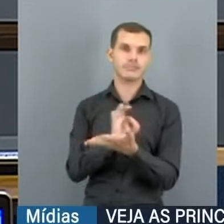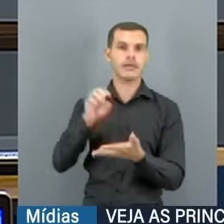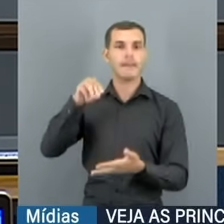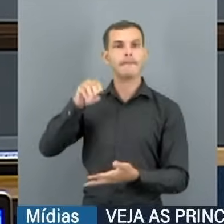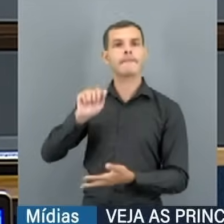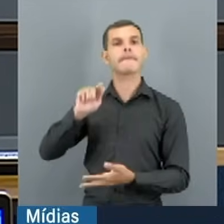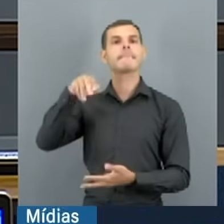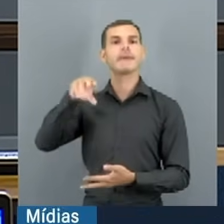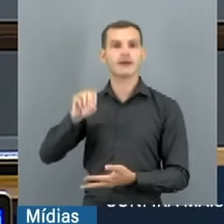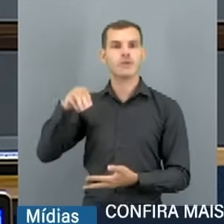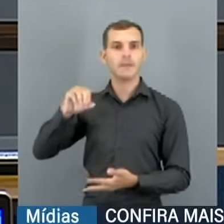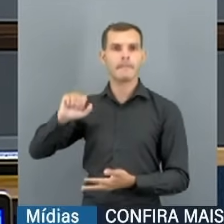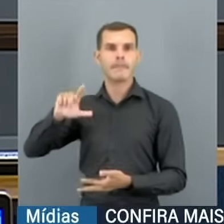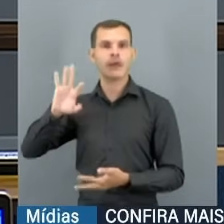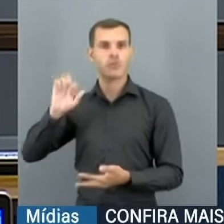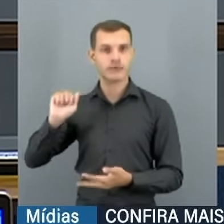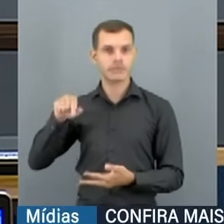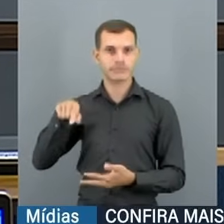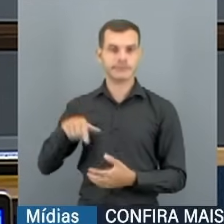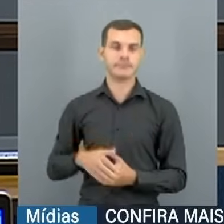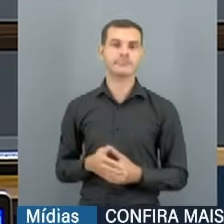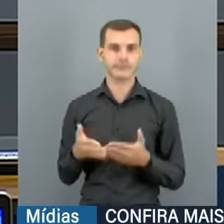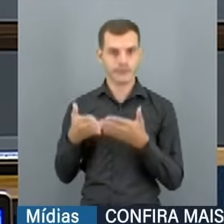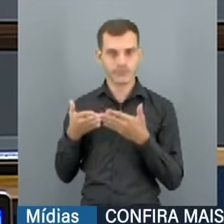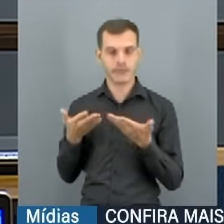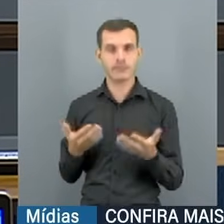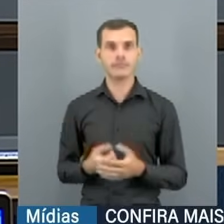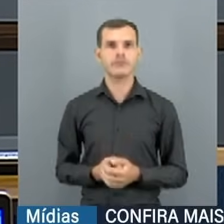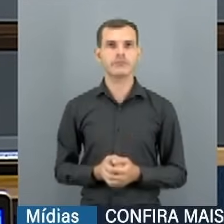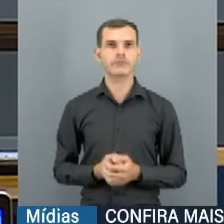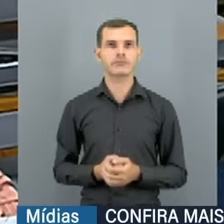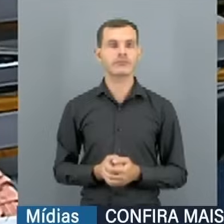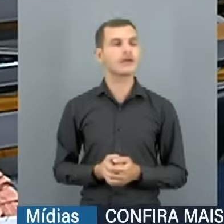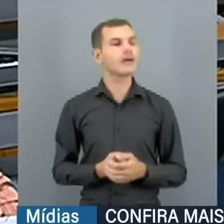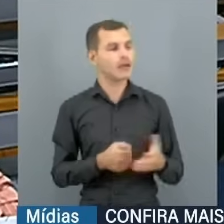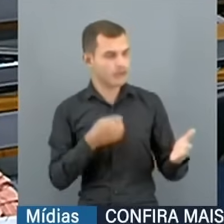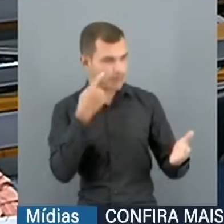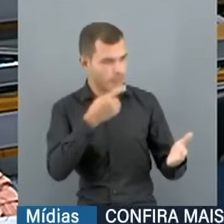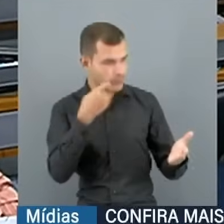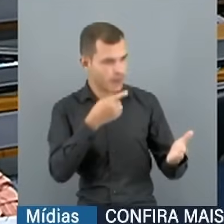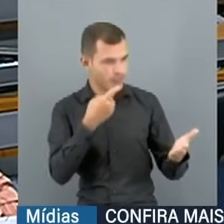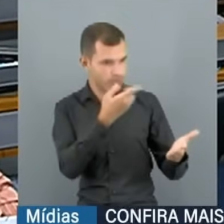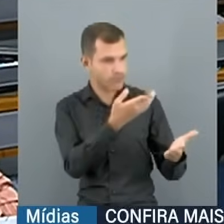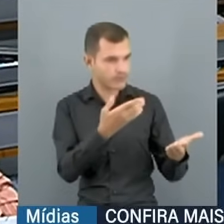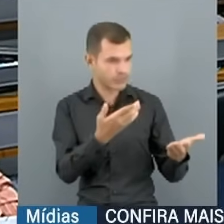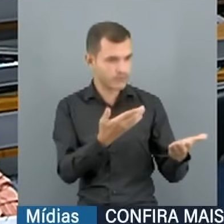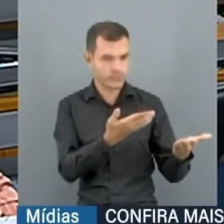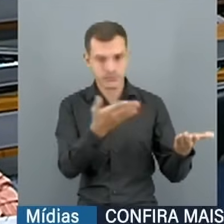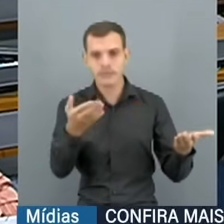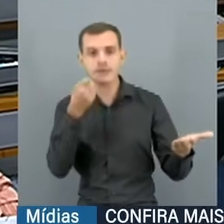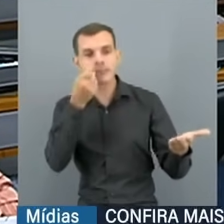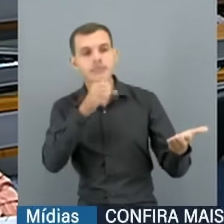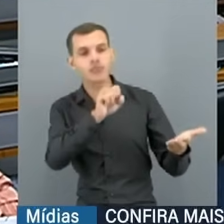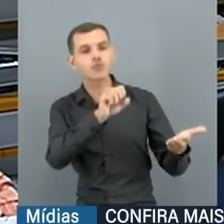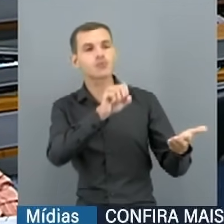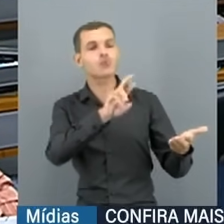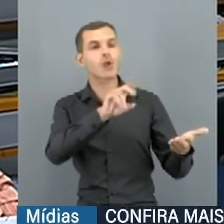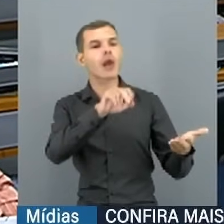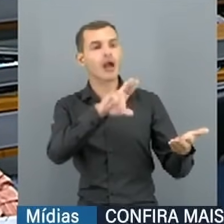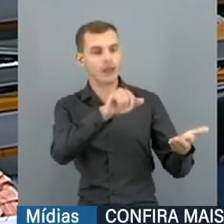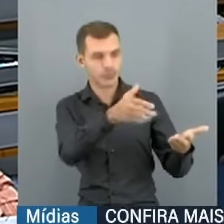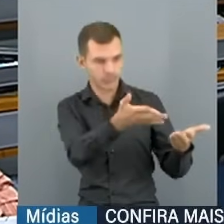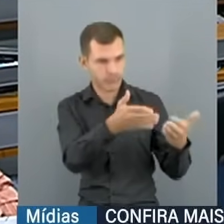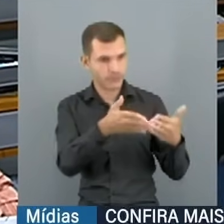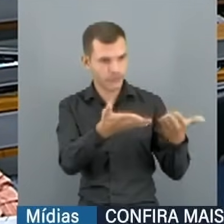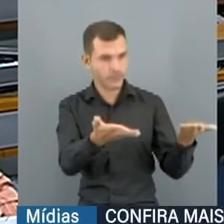favor, deputado Marcos Feliciano, deputado Marcos Feliciano, senadora Soraya, por favor.